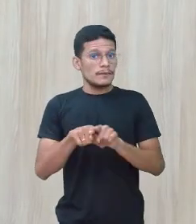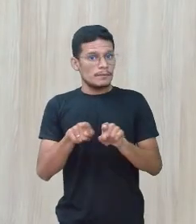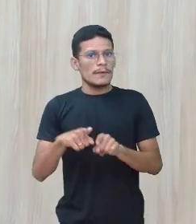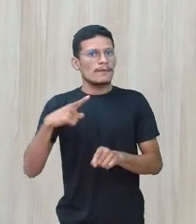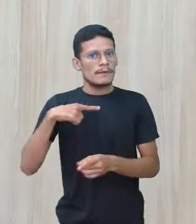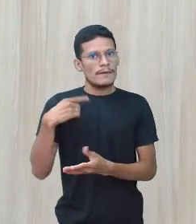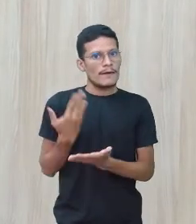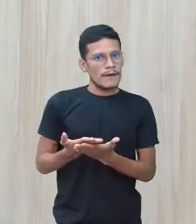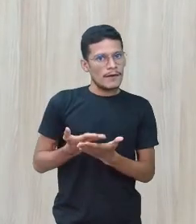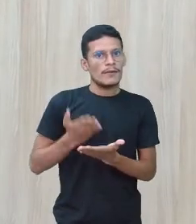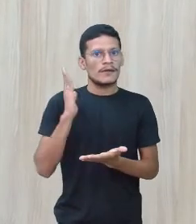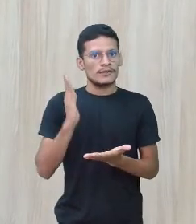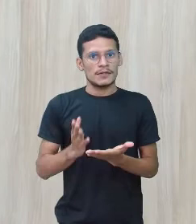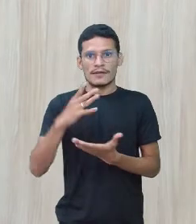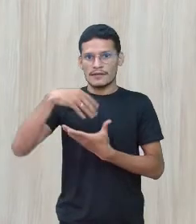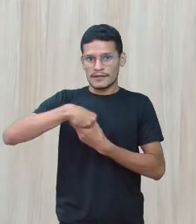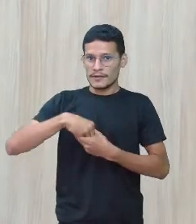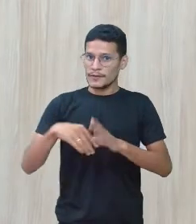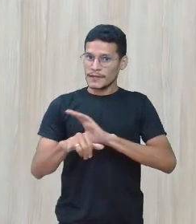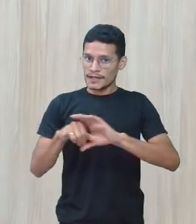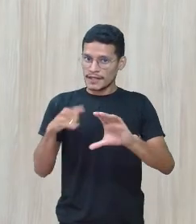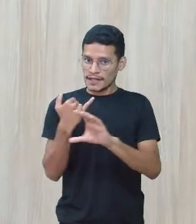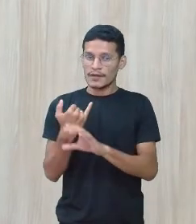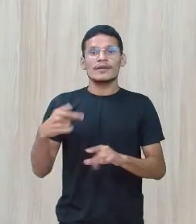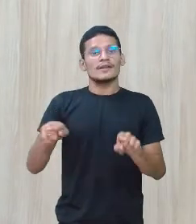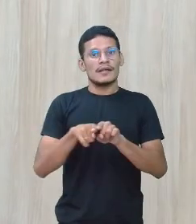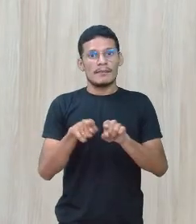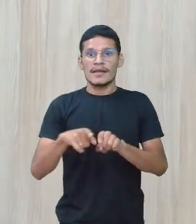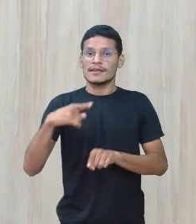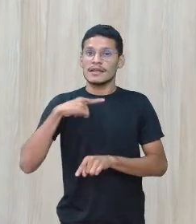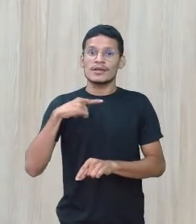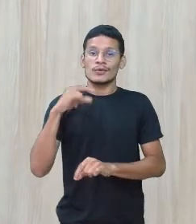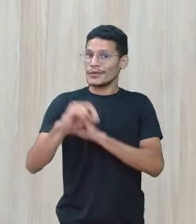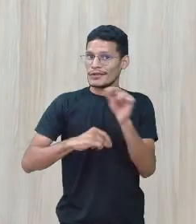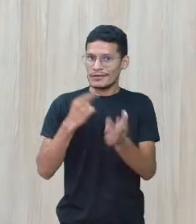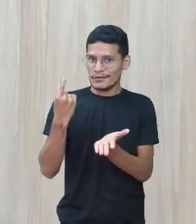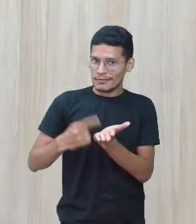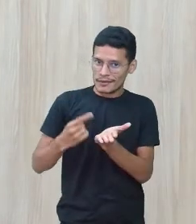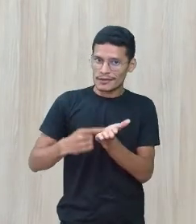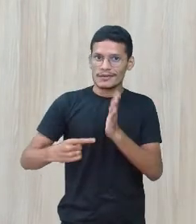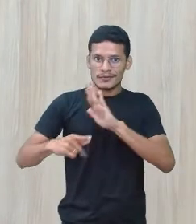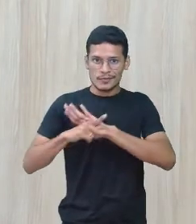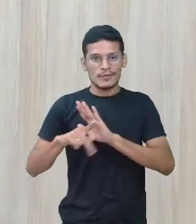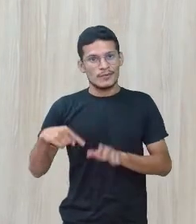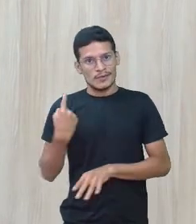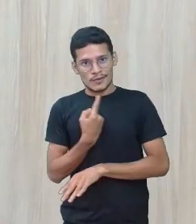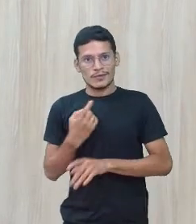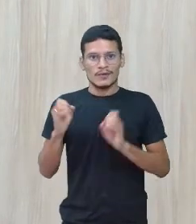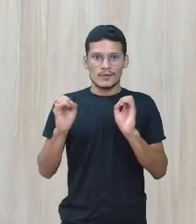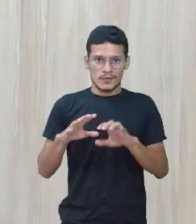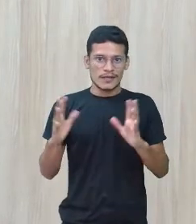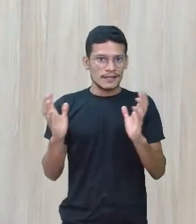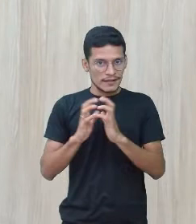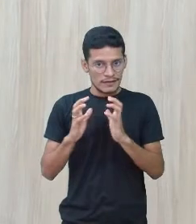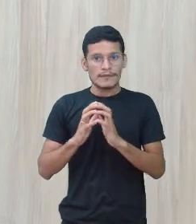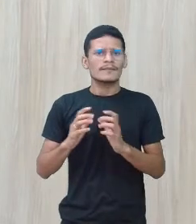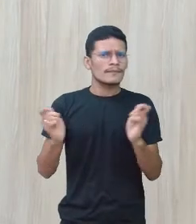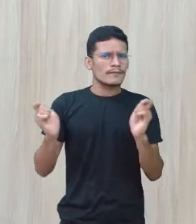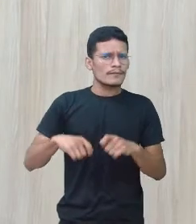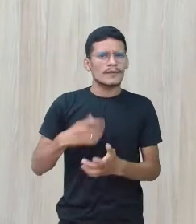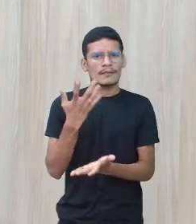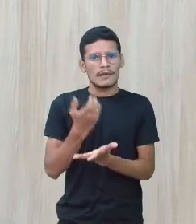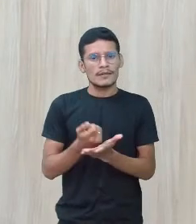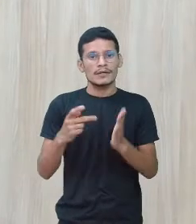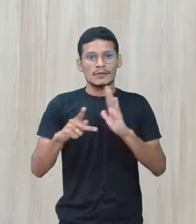das aulas que ficam no canal, nós também temos o quê? O nosso aplicativo Educa Recife, que pode ser